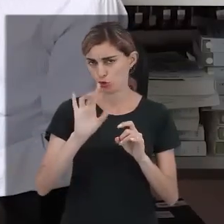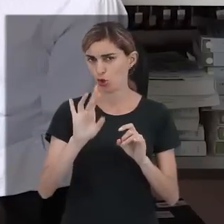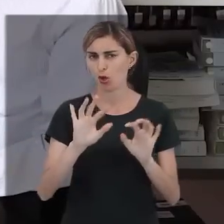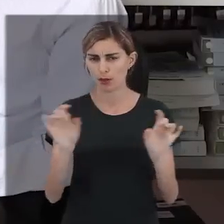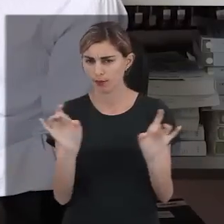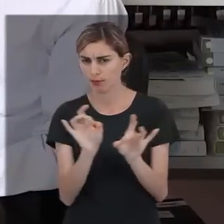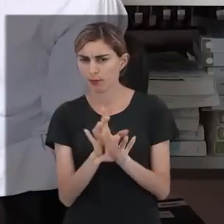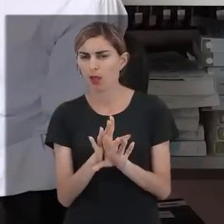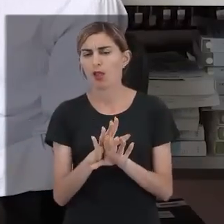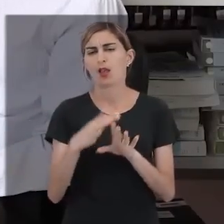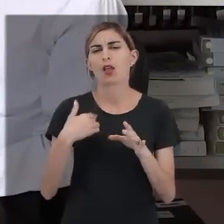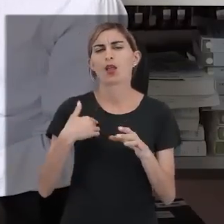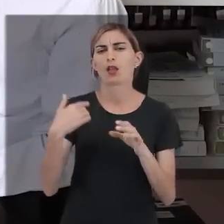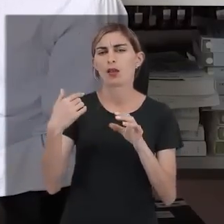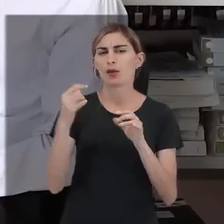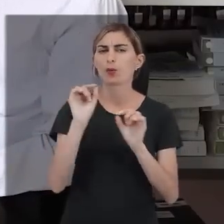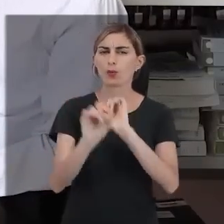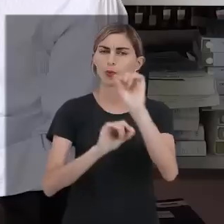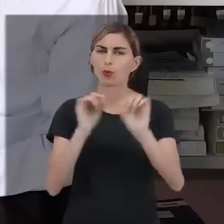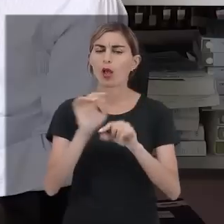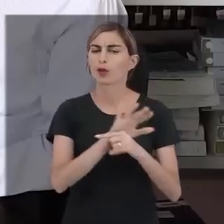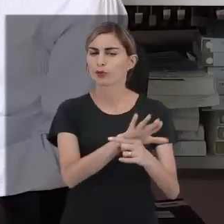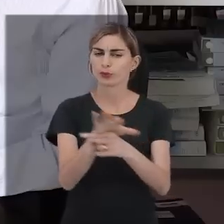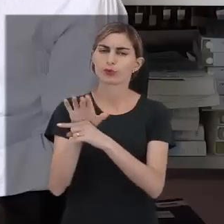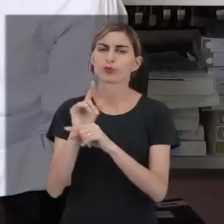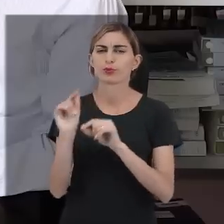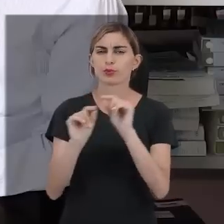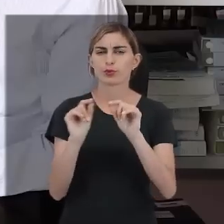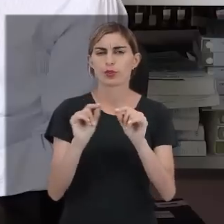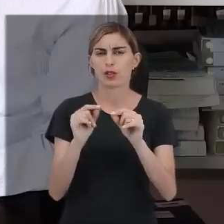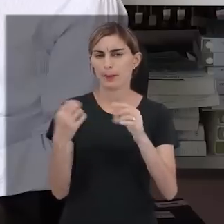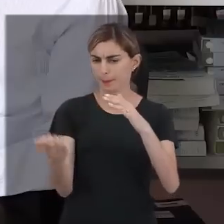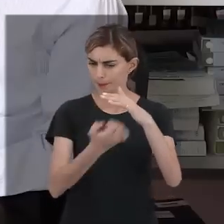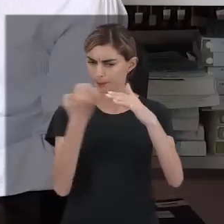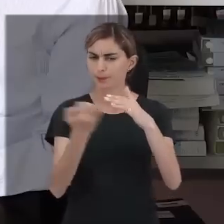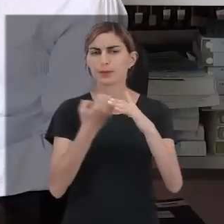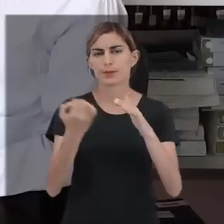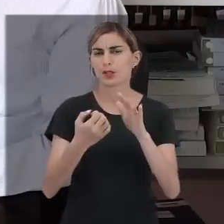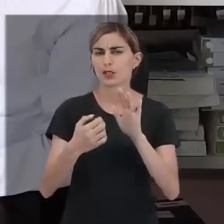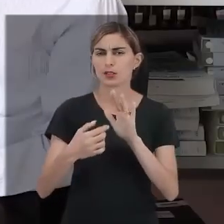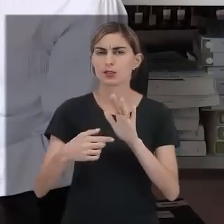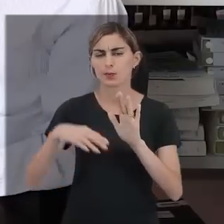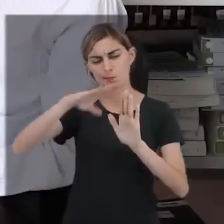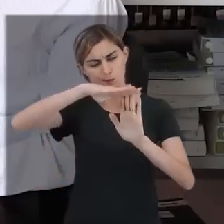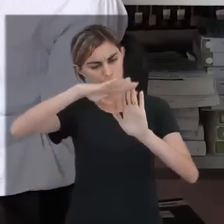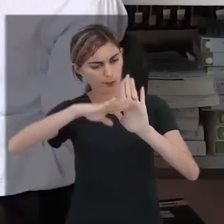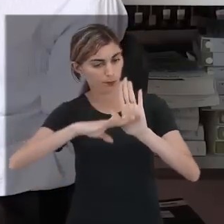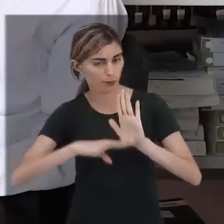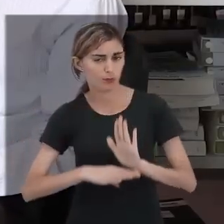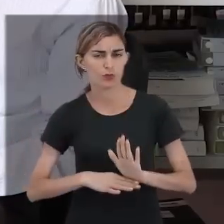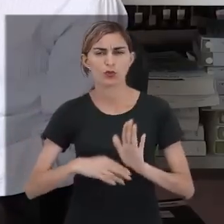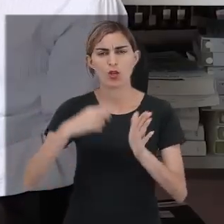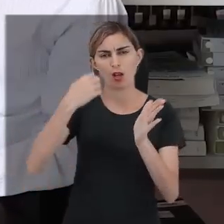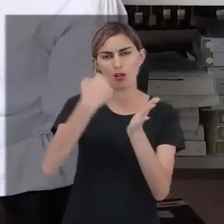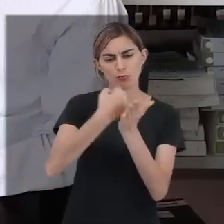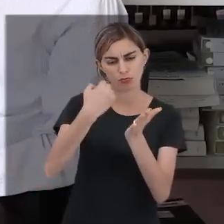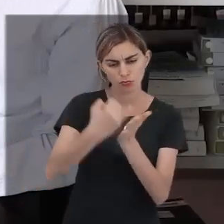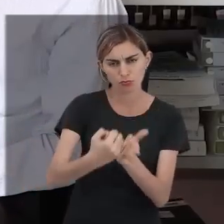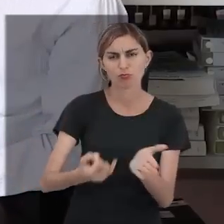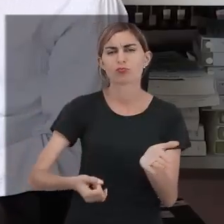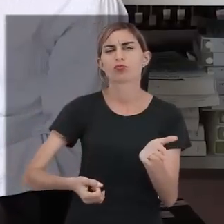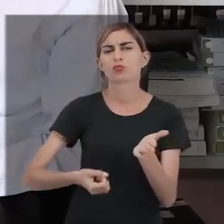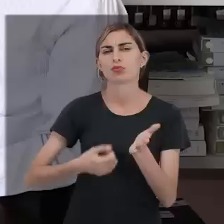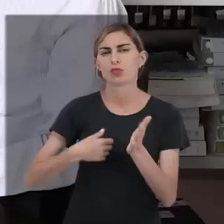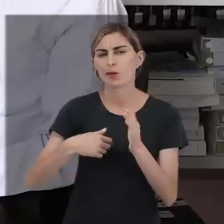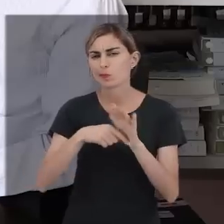fechar, esses requisitos, eles proporcionam o quê? Que é, uma vez que a empresa estabelece a padronização, o registro, ter